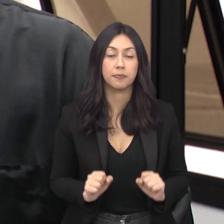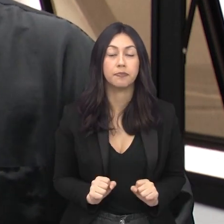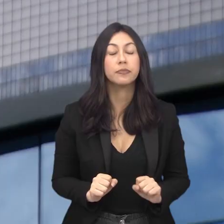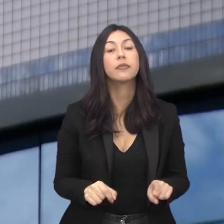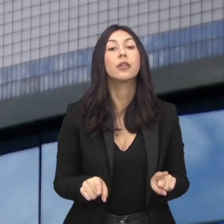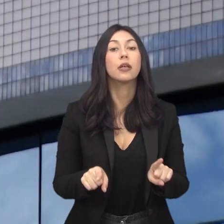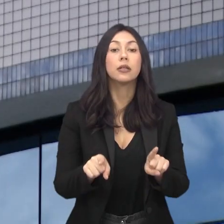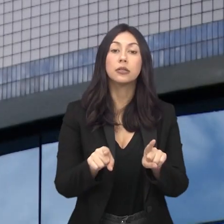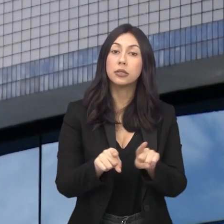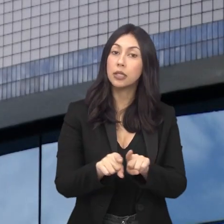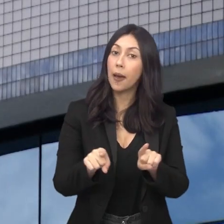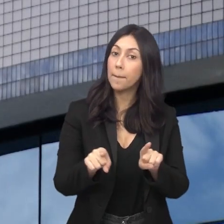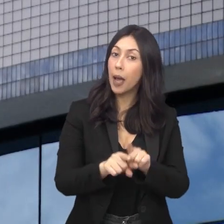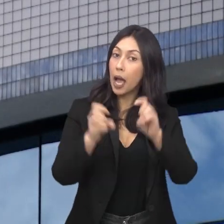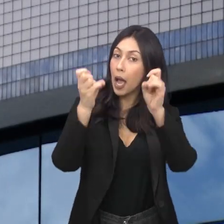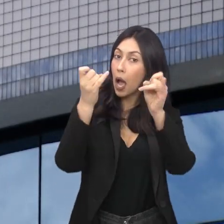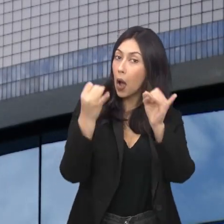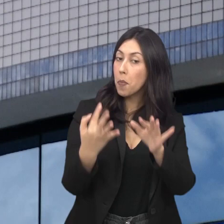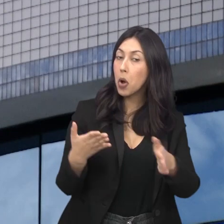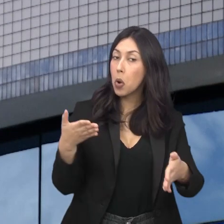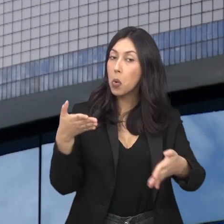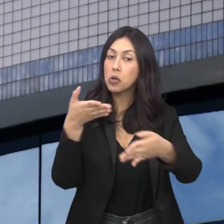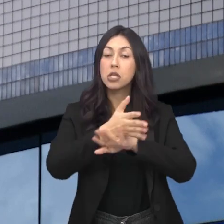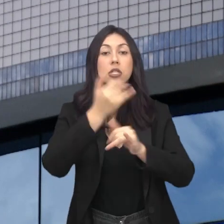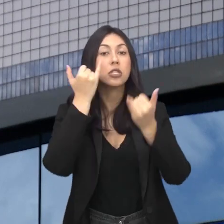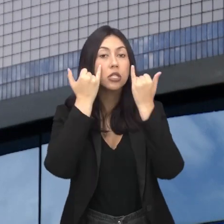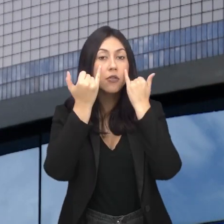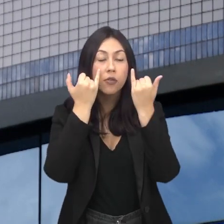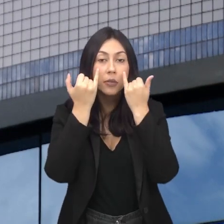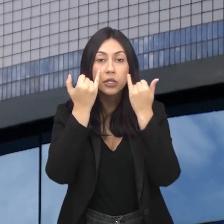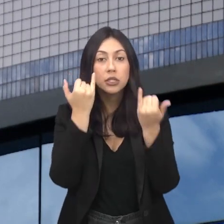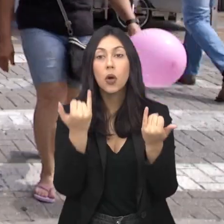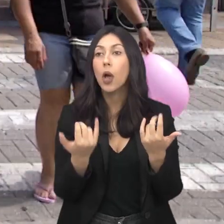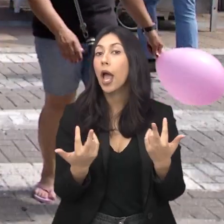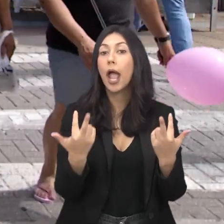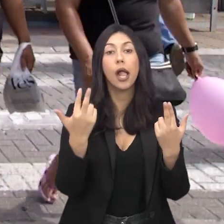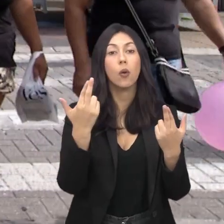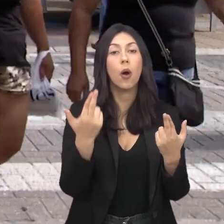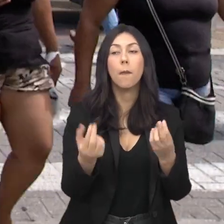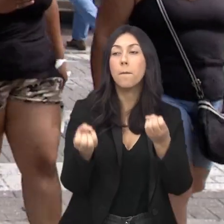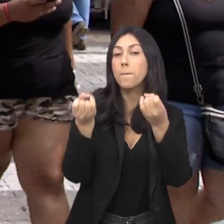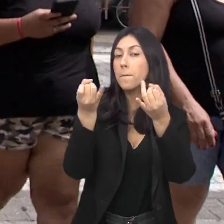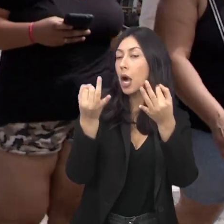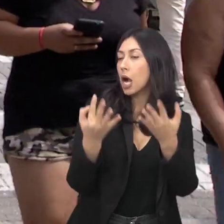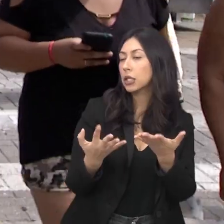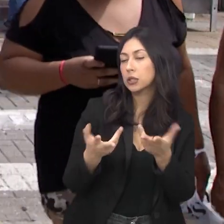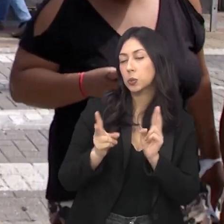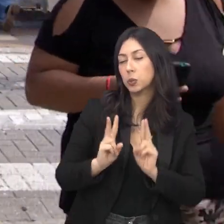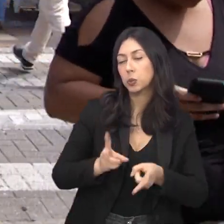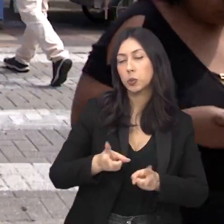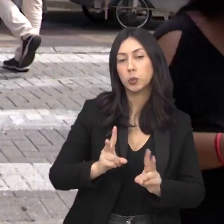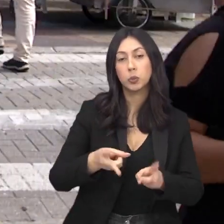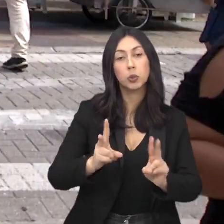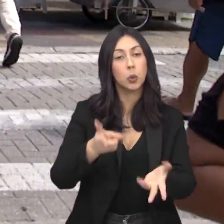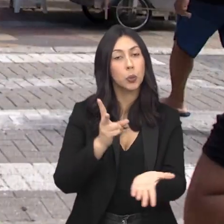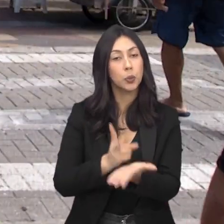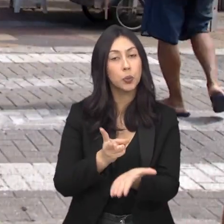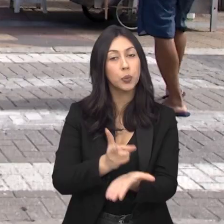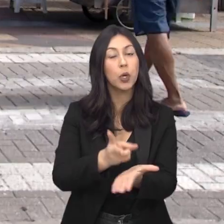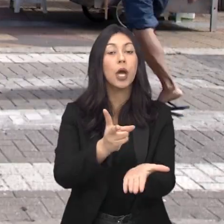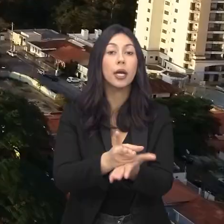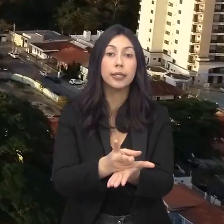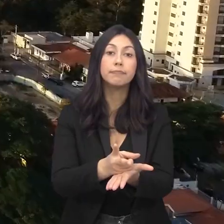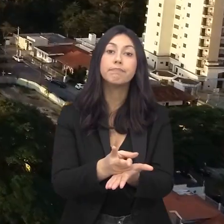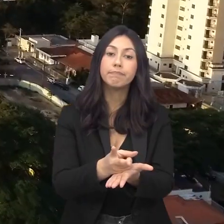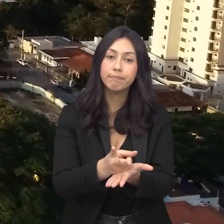pública estão lá. Ainda segundo os parlamentares, o acesso à informação é como uma prestação de contas sem interrupção. E